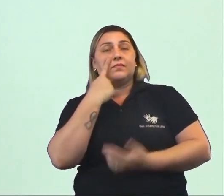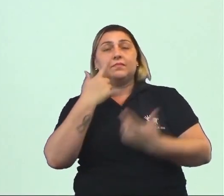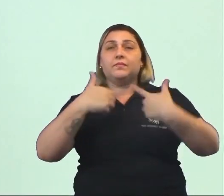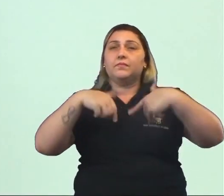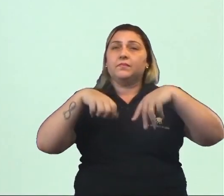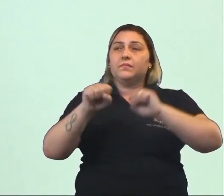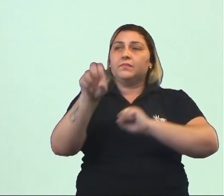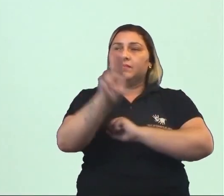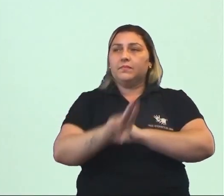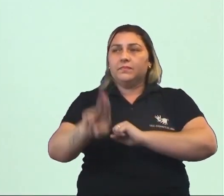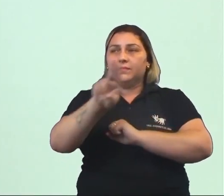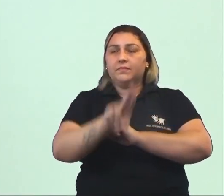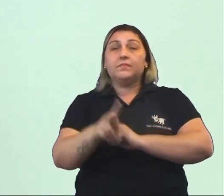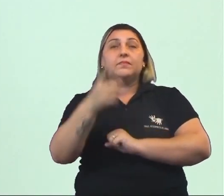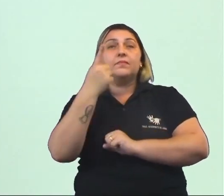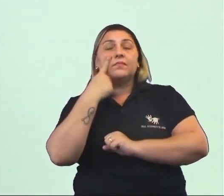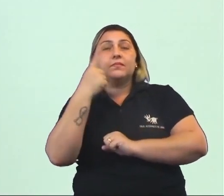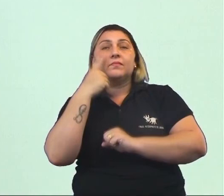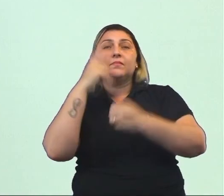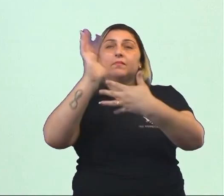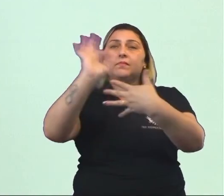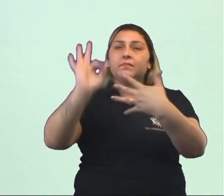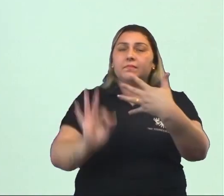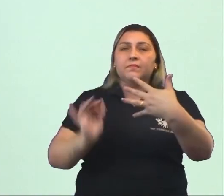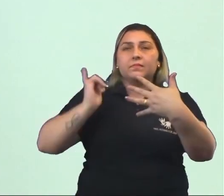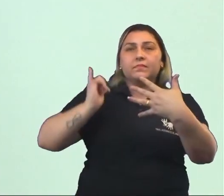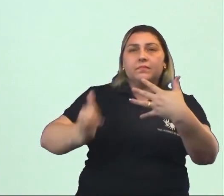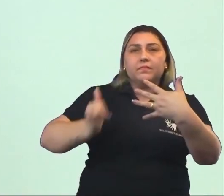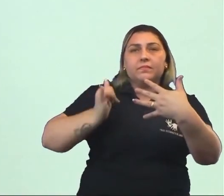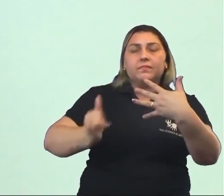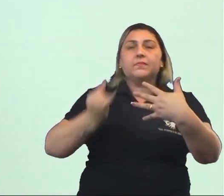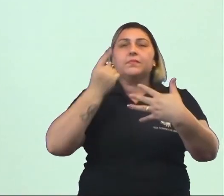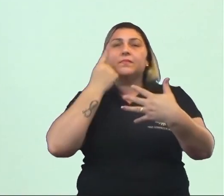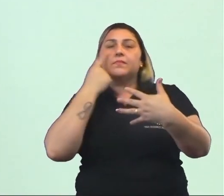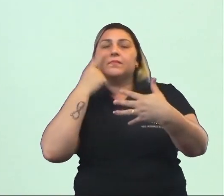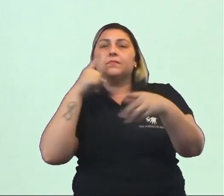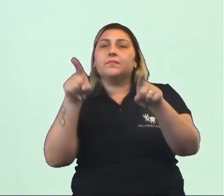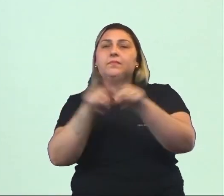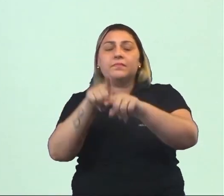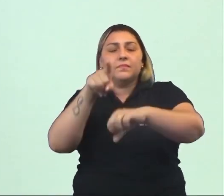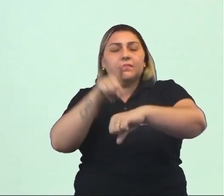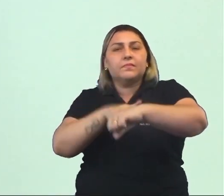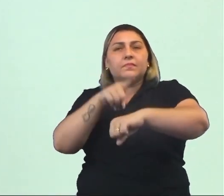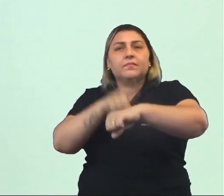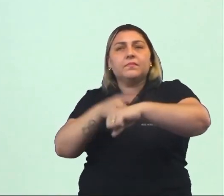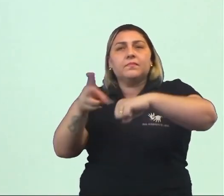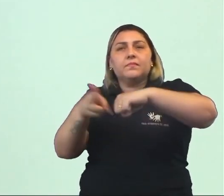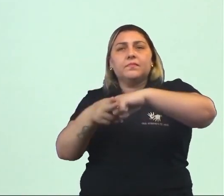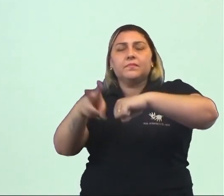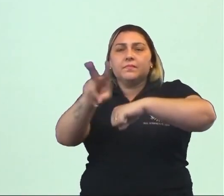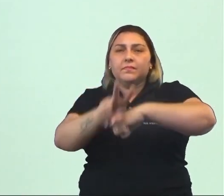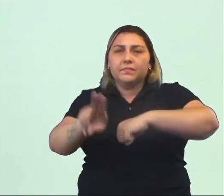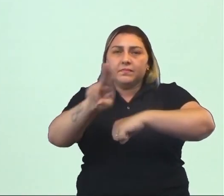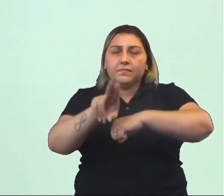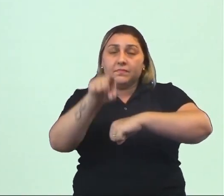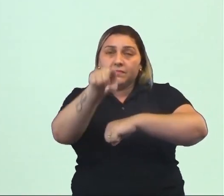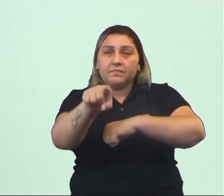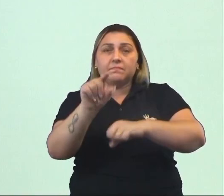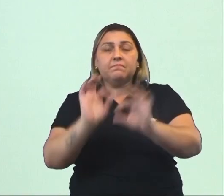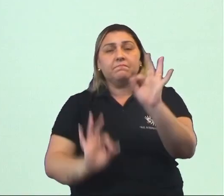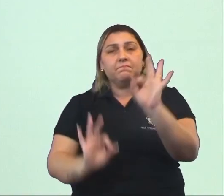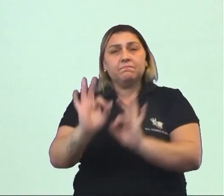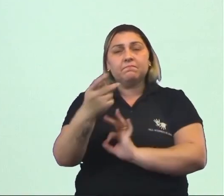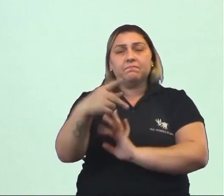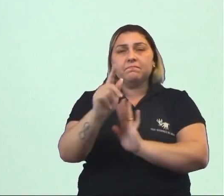linguagem utilizada, observem os elementos da narrativa, observem os tempos verbais que foram utilizados para você produzir